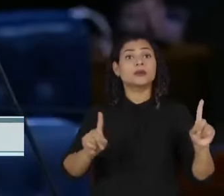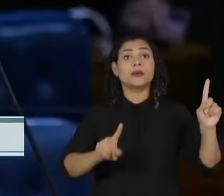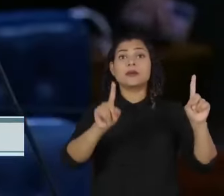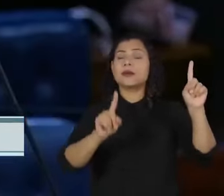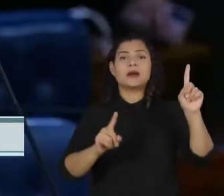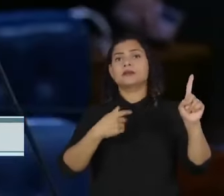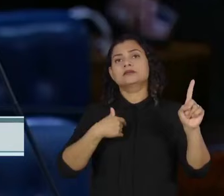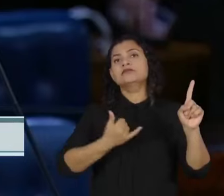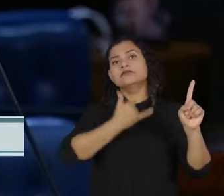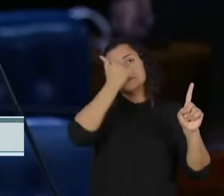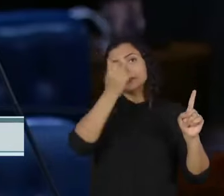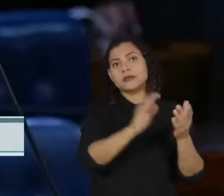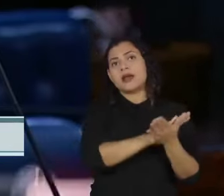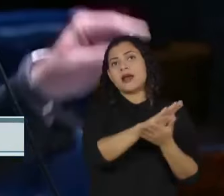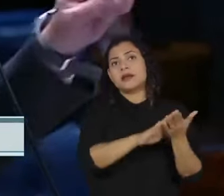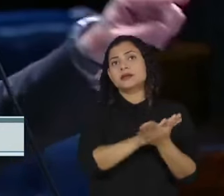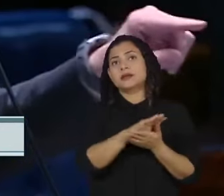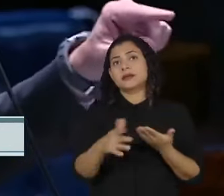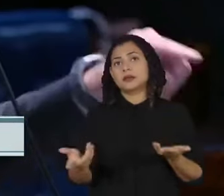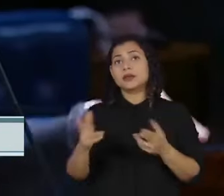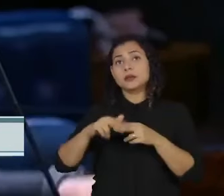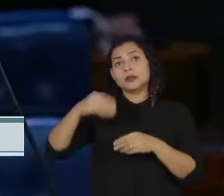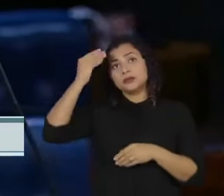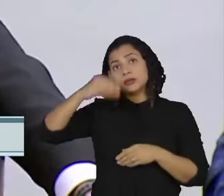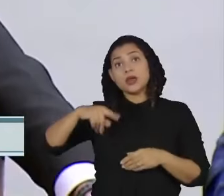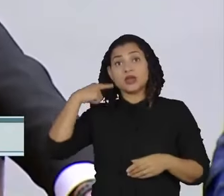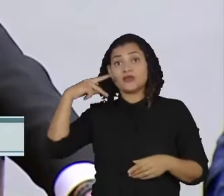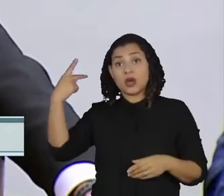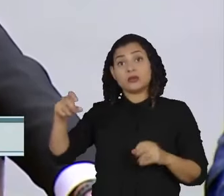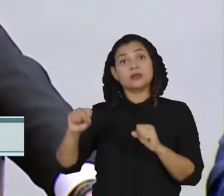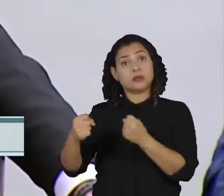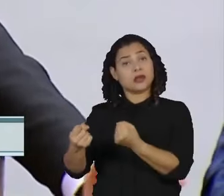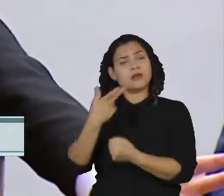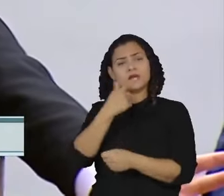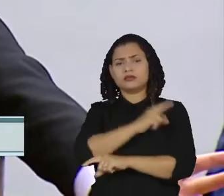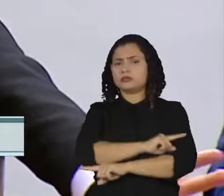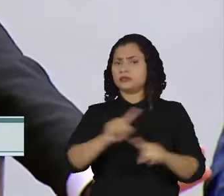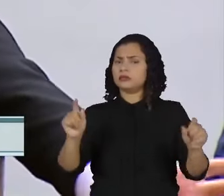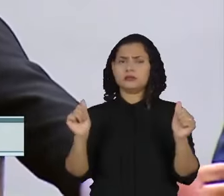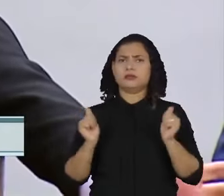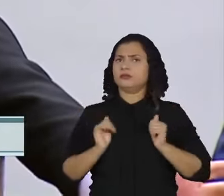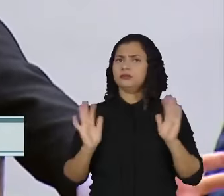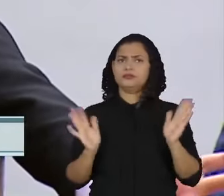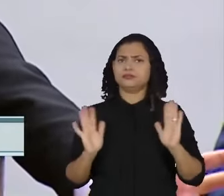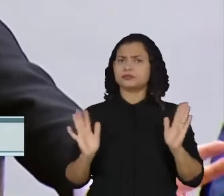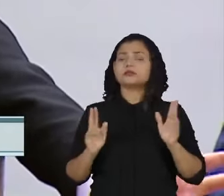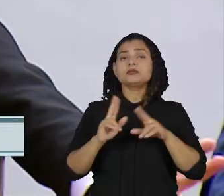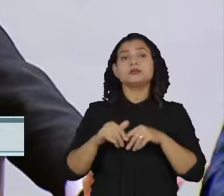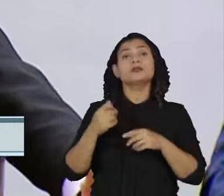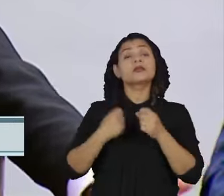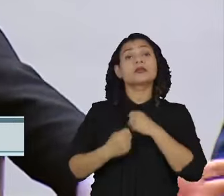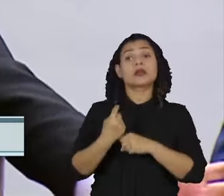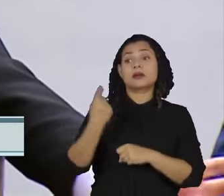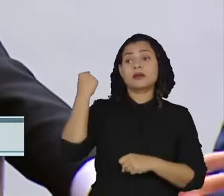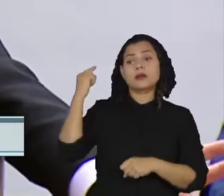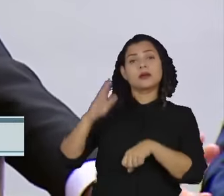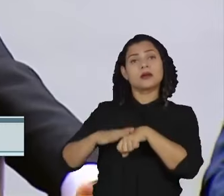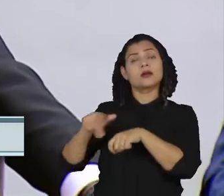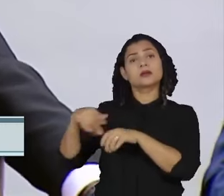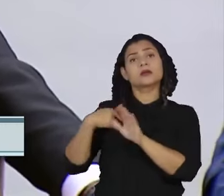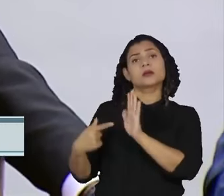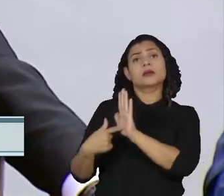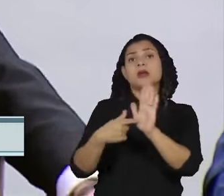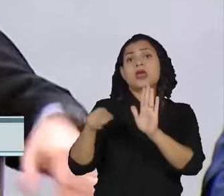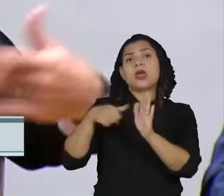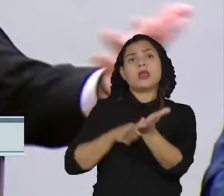concorrentes a defesa de Sérgio moro nega as acusações no ano passado o Ministério Público eleitoral emitiu um parecer defendendo que ele